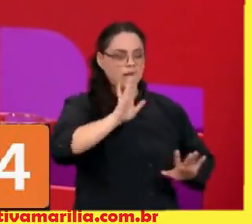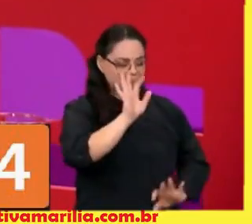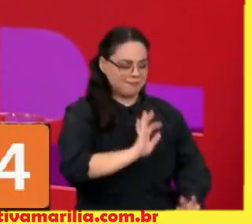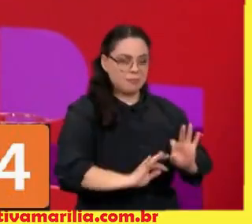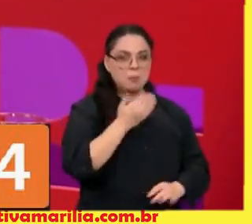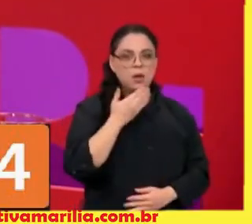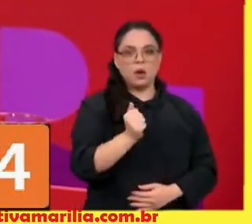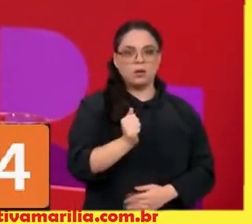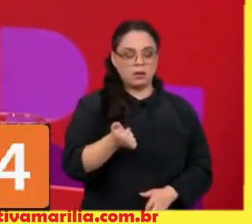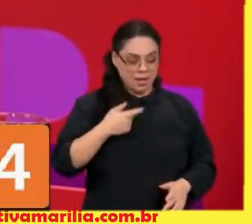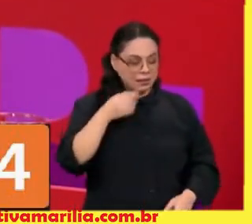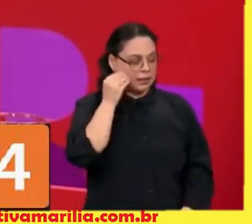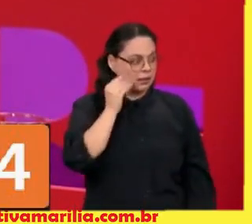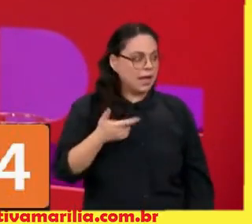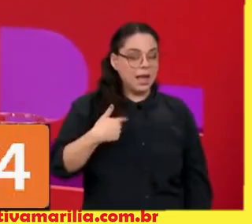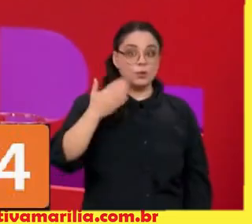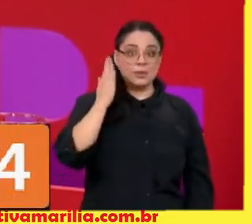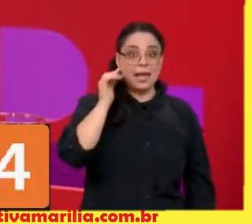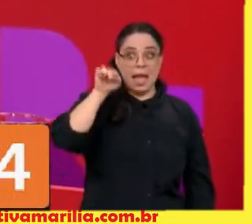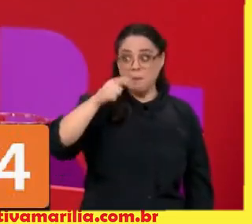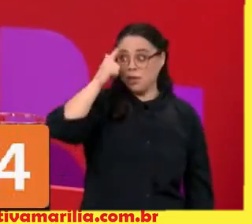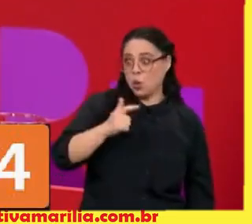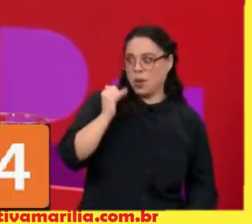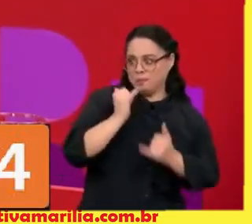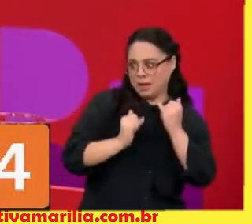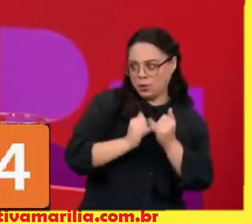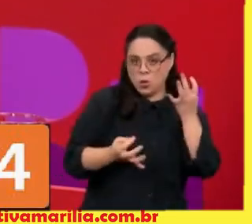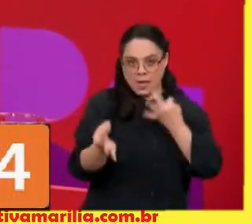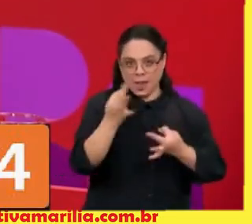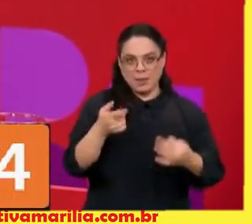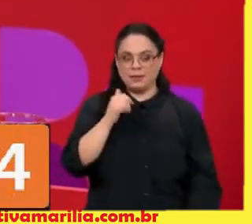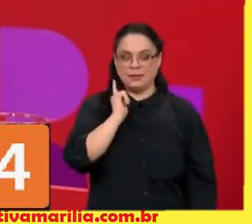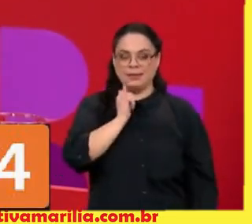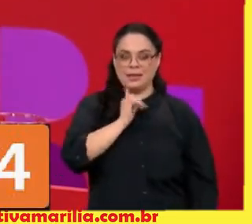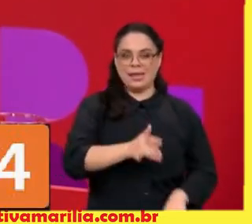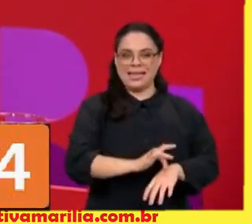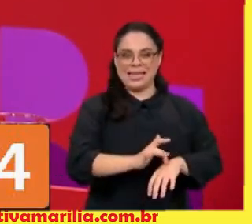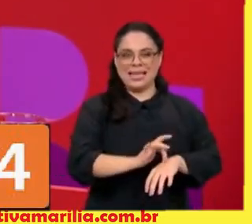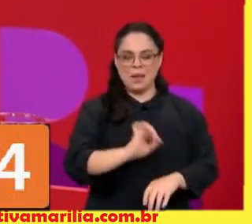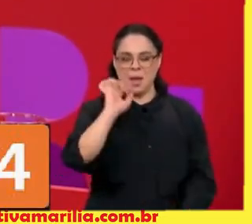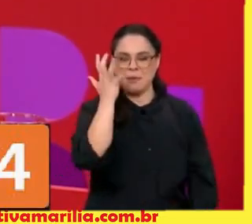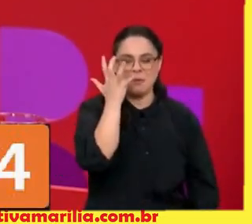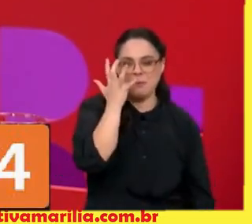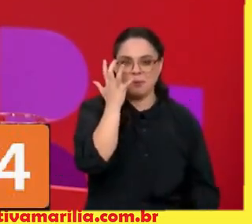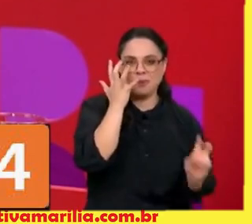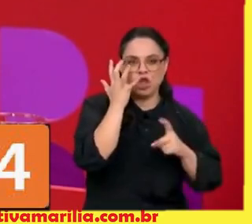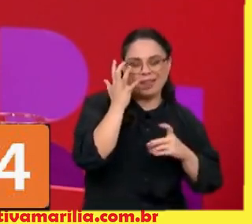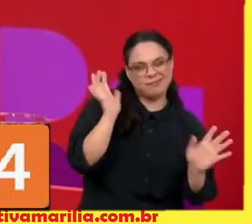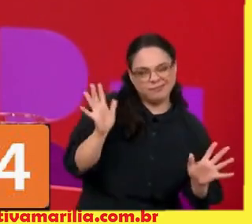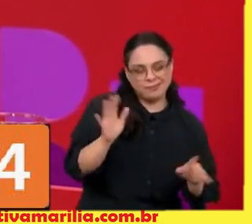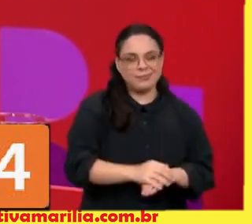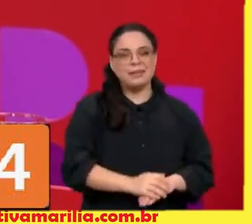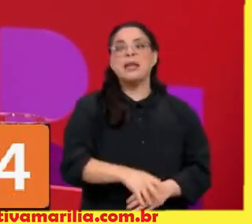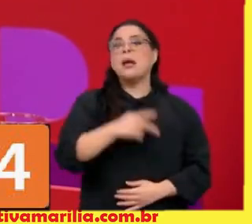enganar. Né? Tenta enganar e se enganar. Claro. Né? Claro. Lá, eu brincava, eu falava psicanálise em